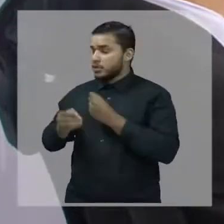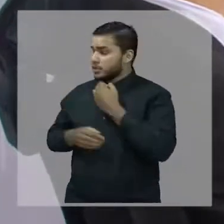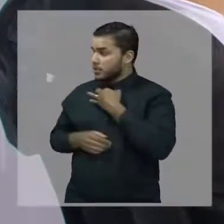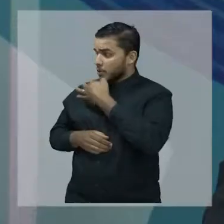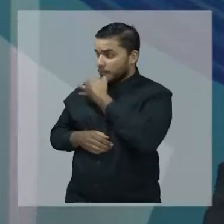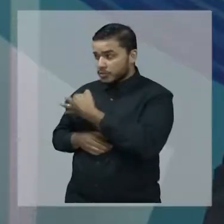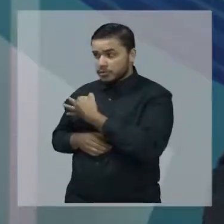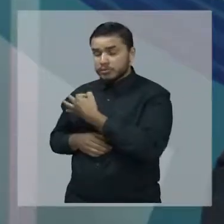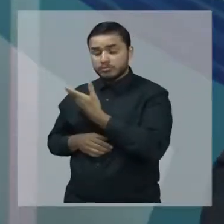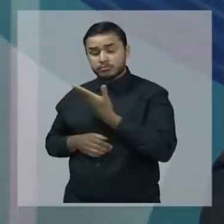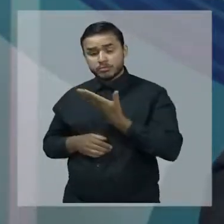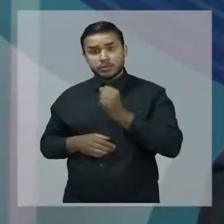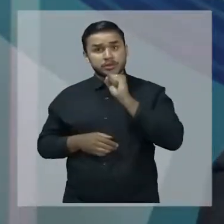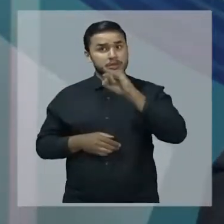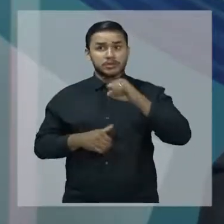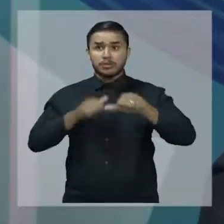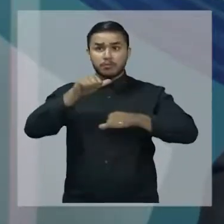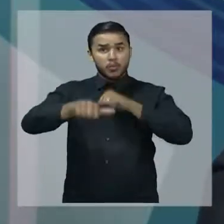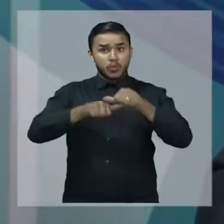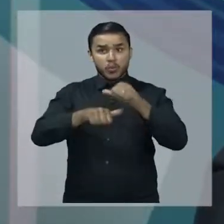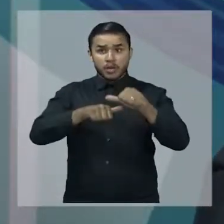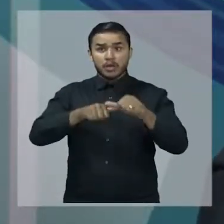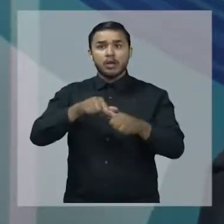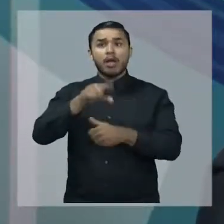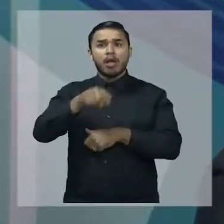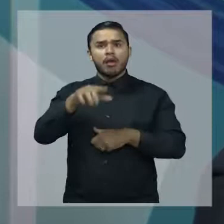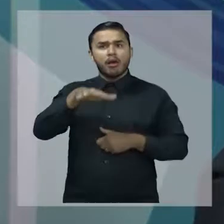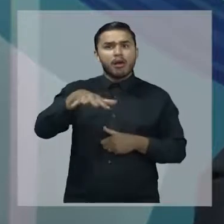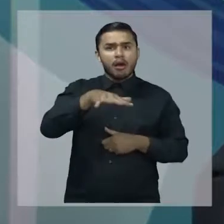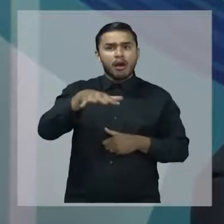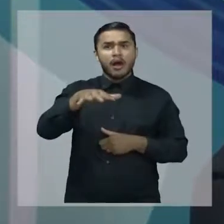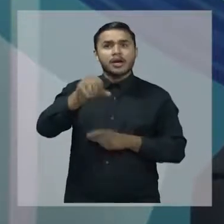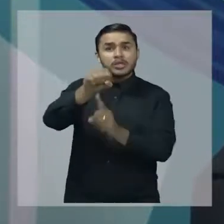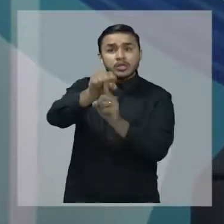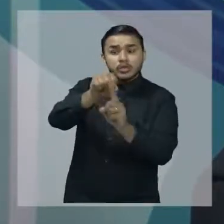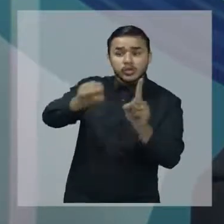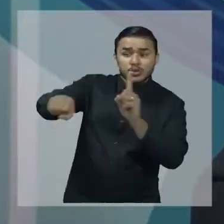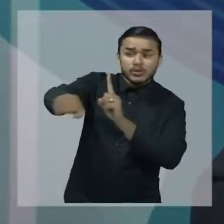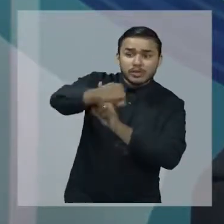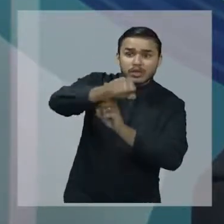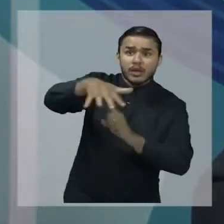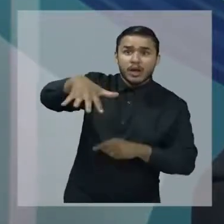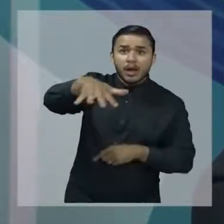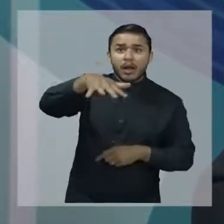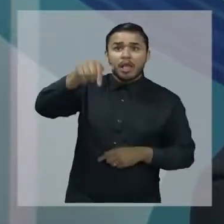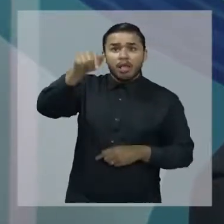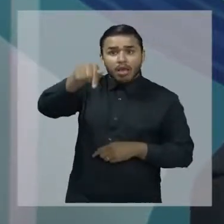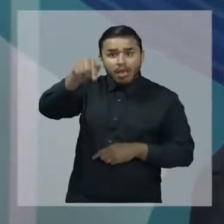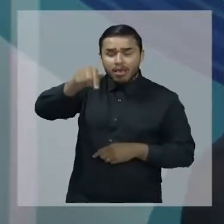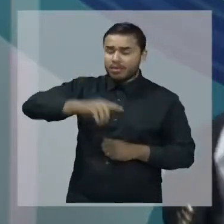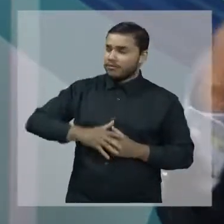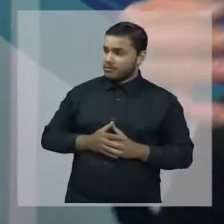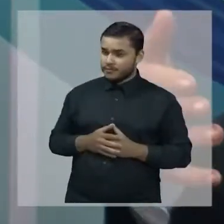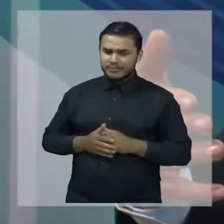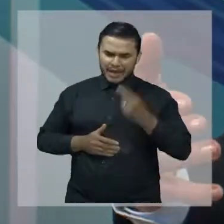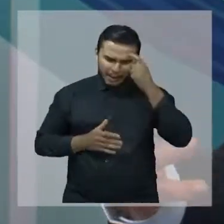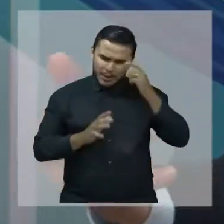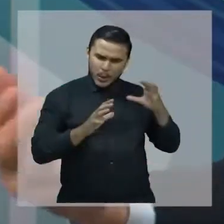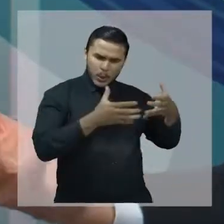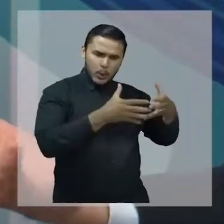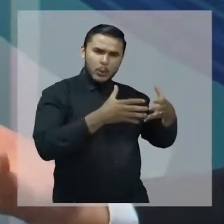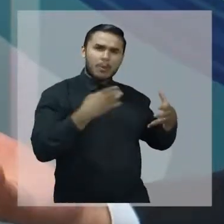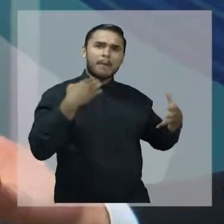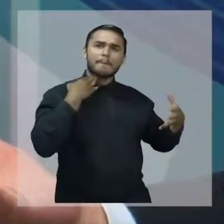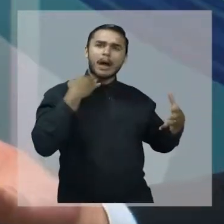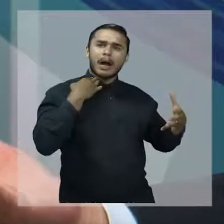se nós não fizermos uma profunda modificação na área social, a outra área é